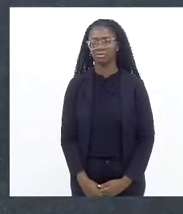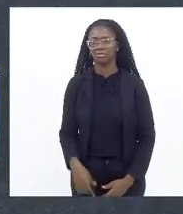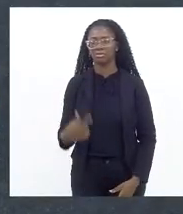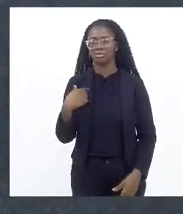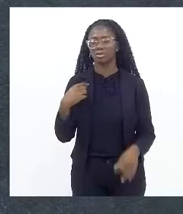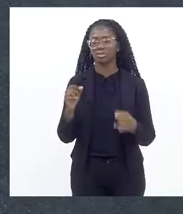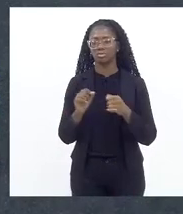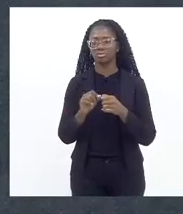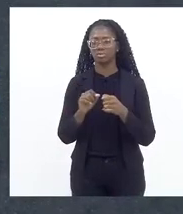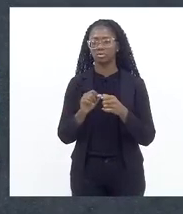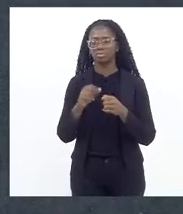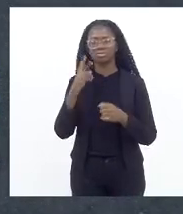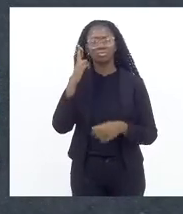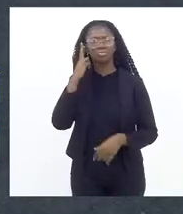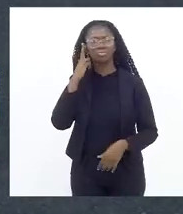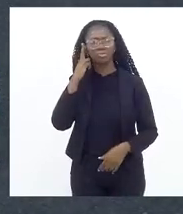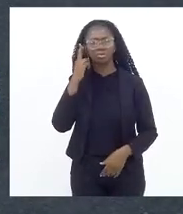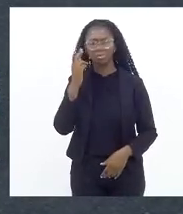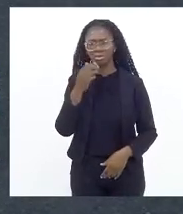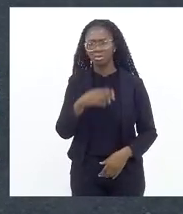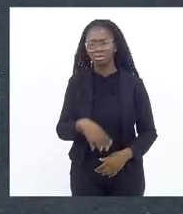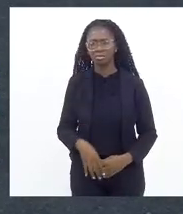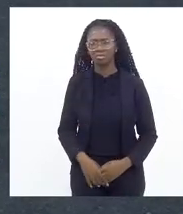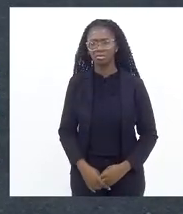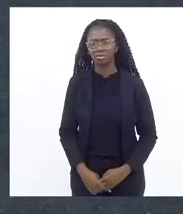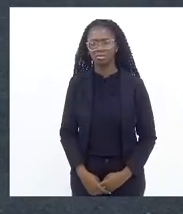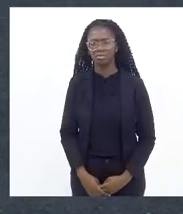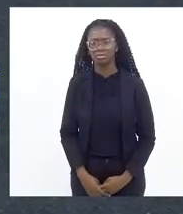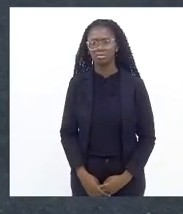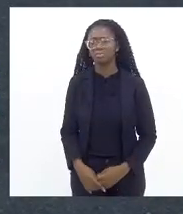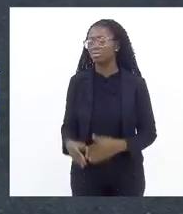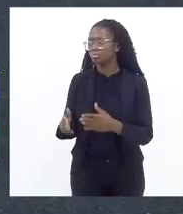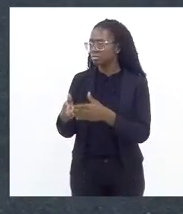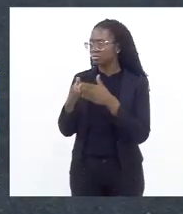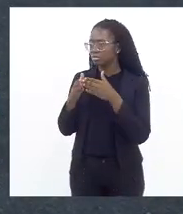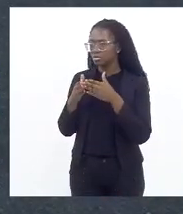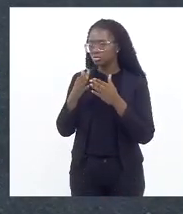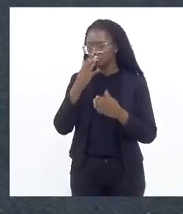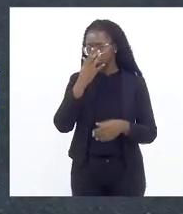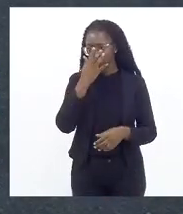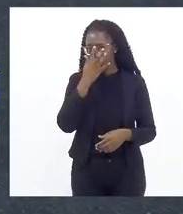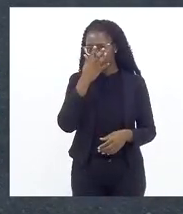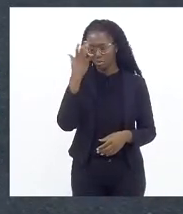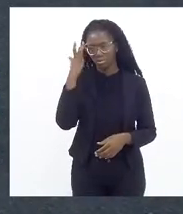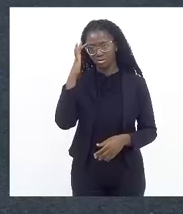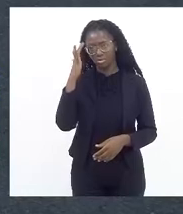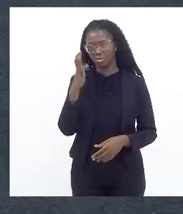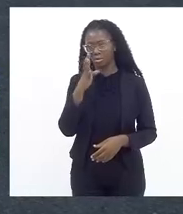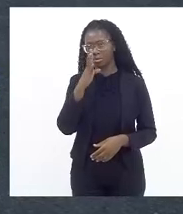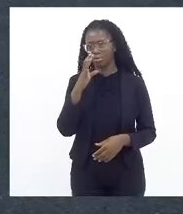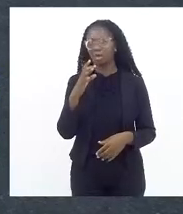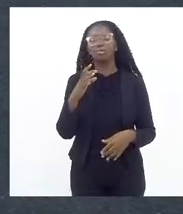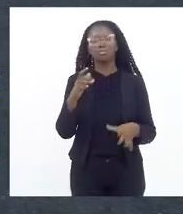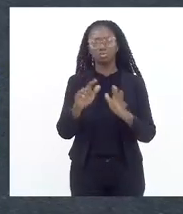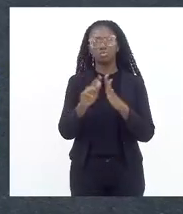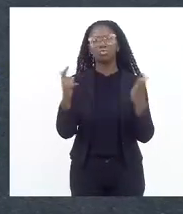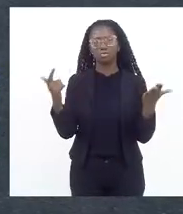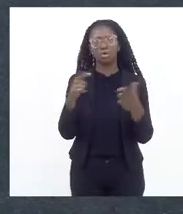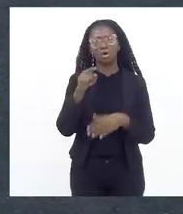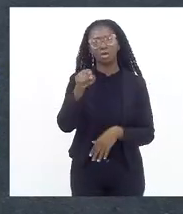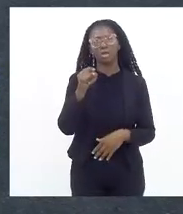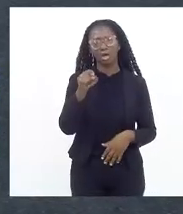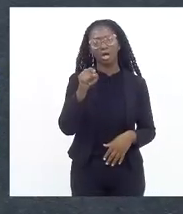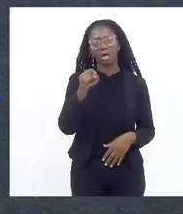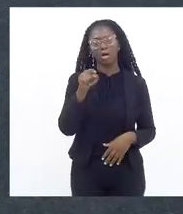uma questão de ordem, para fazer aqui um anúncio. Vossa Excelência deve ter acompanhado pelos jornais que, no último